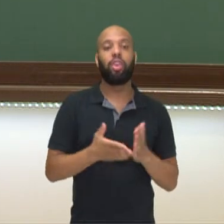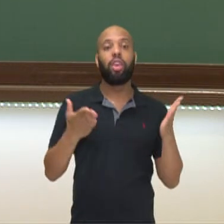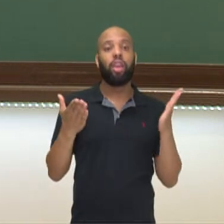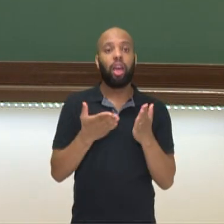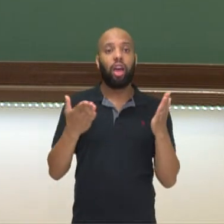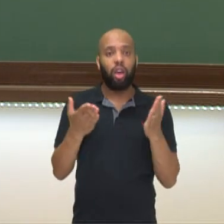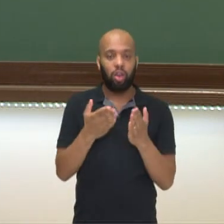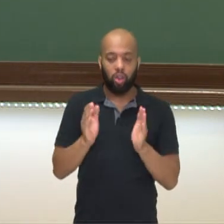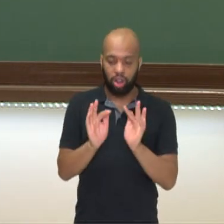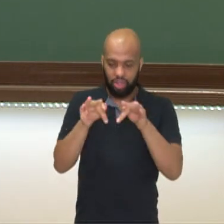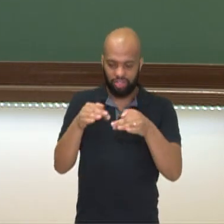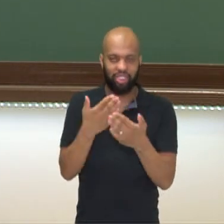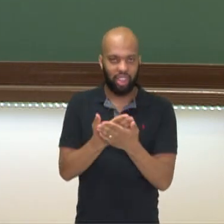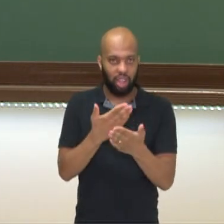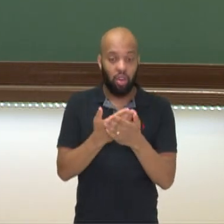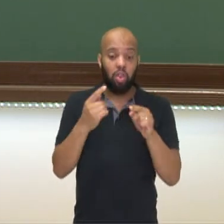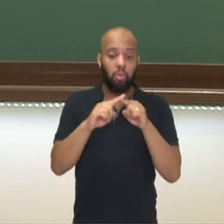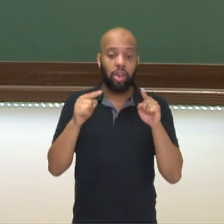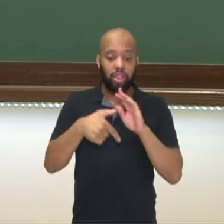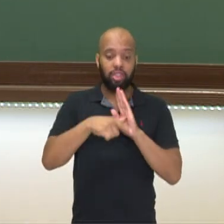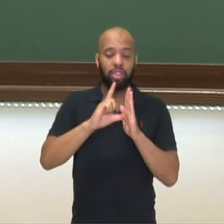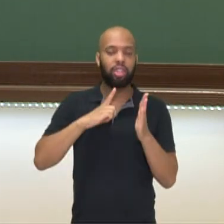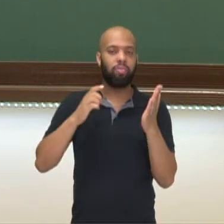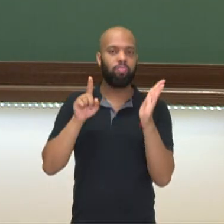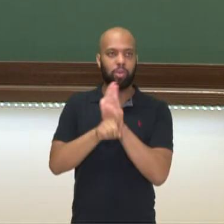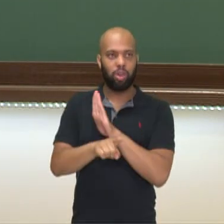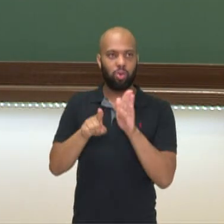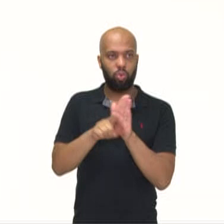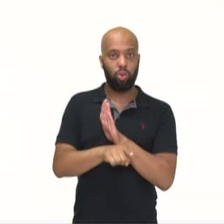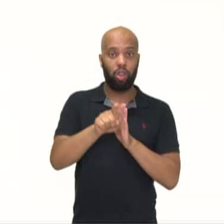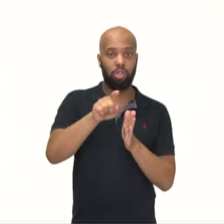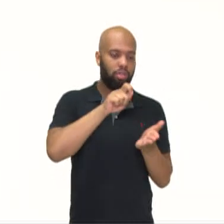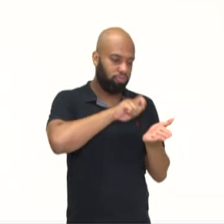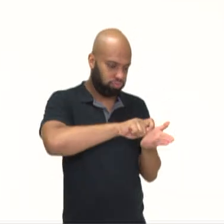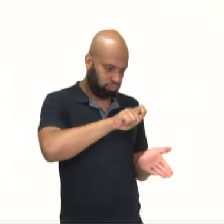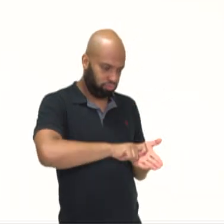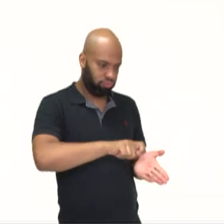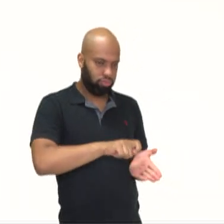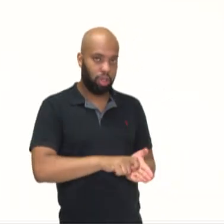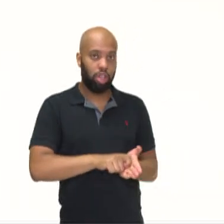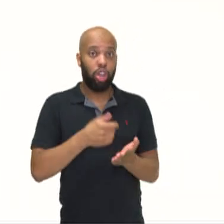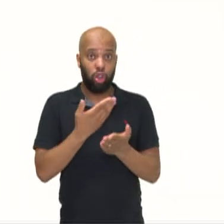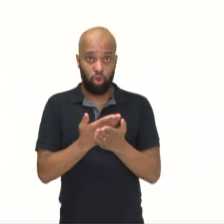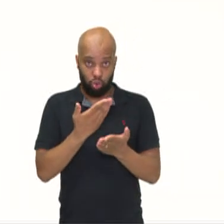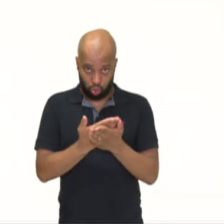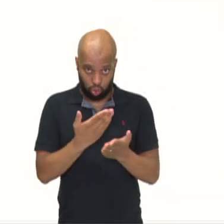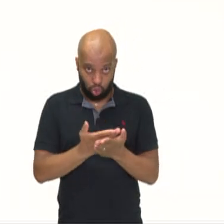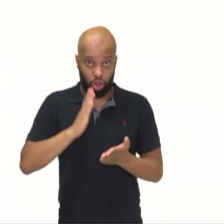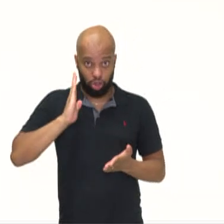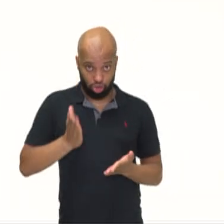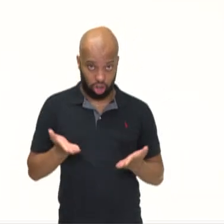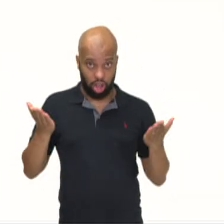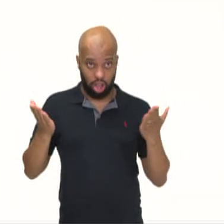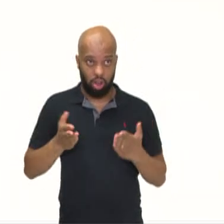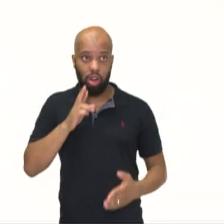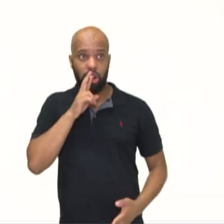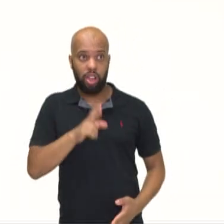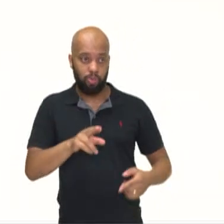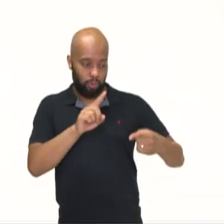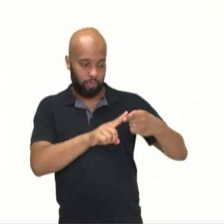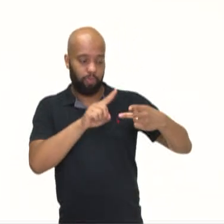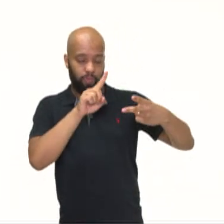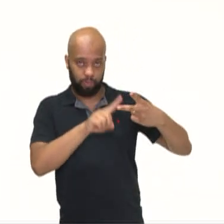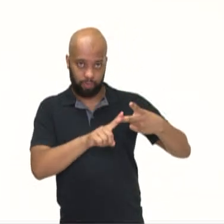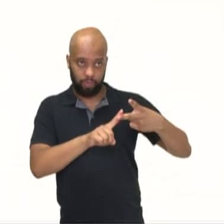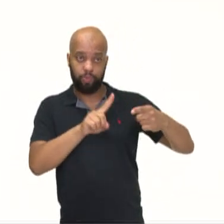terminar a nossa aula, vamos fazer um pequeno exercício dissertativo. Com base no que foi estudado, responda as seguintes questões no seu